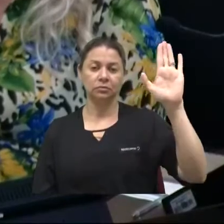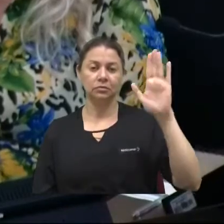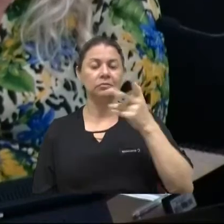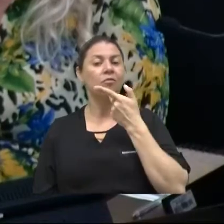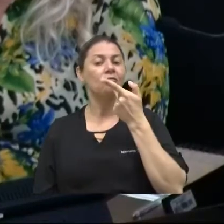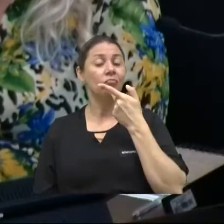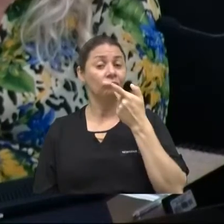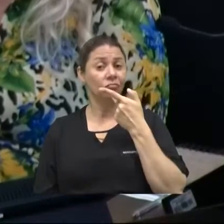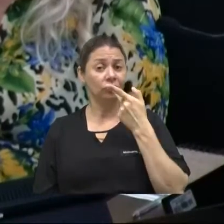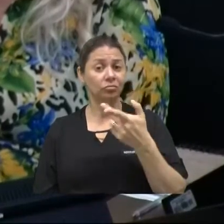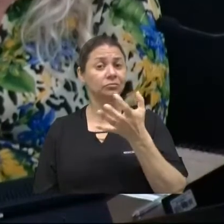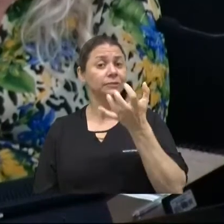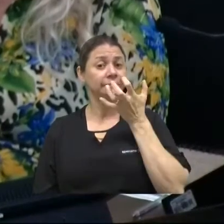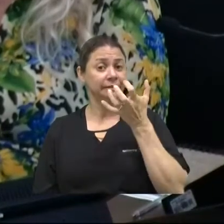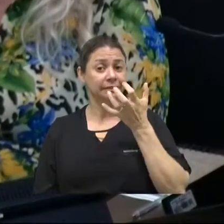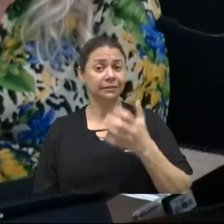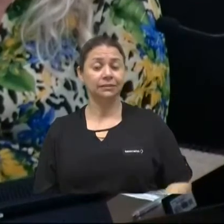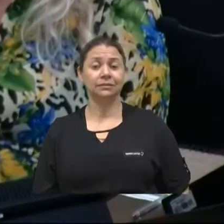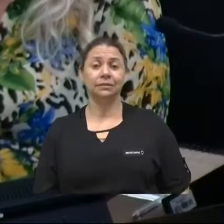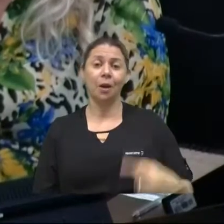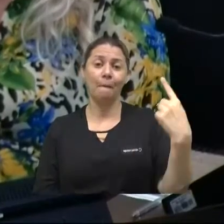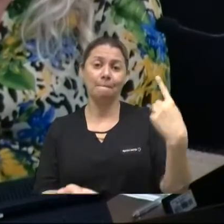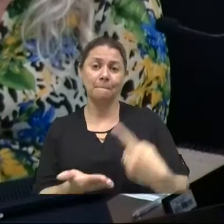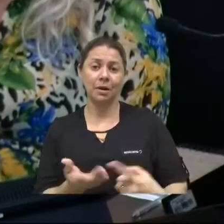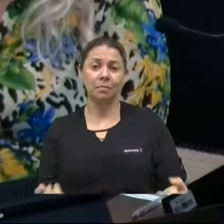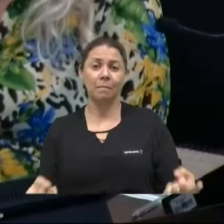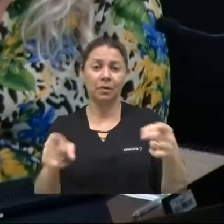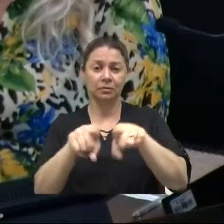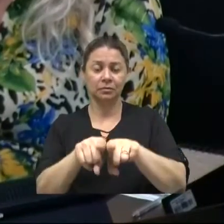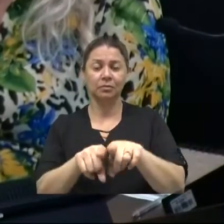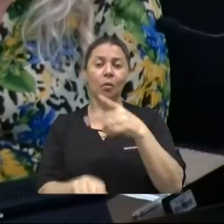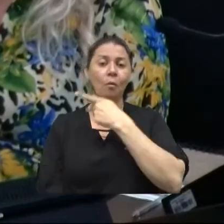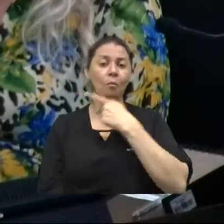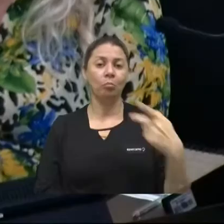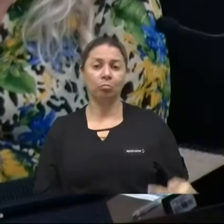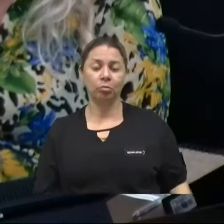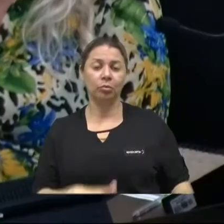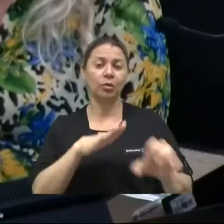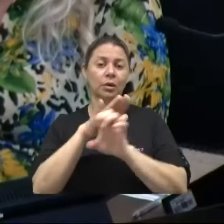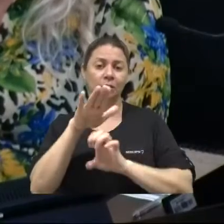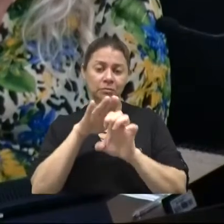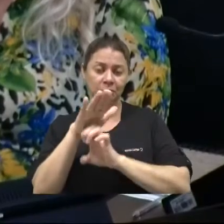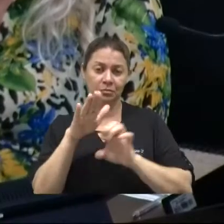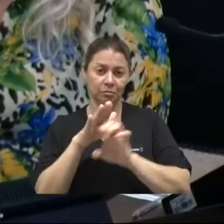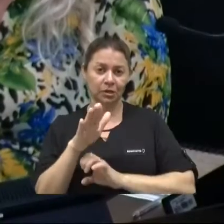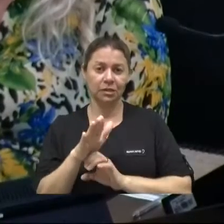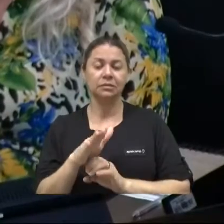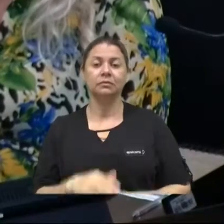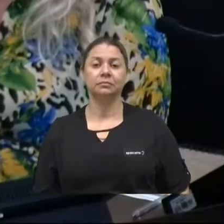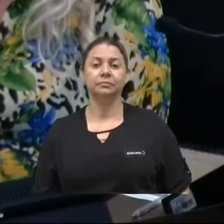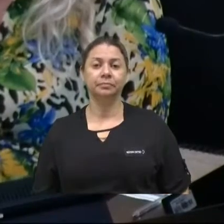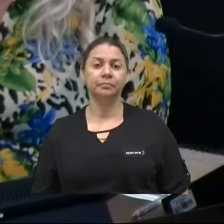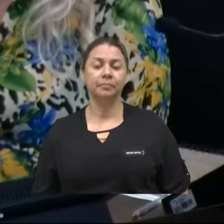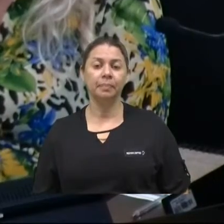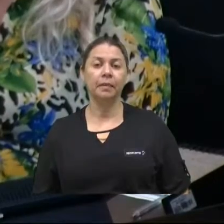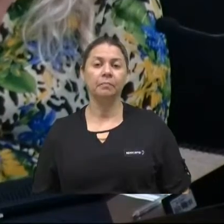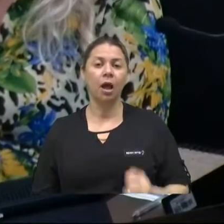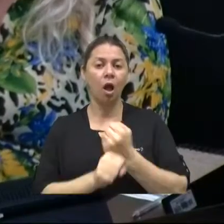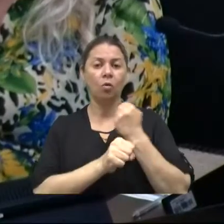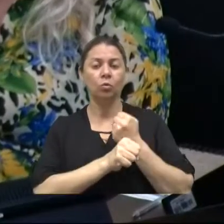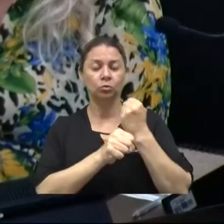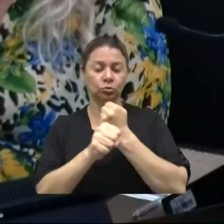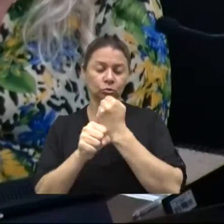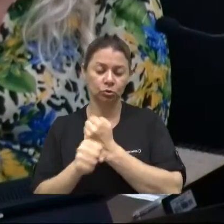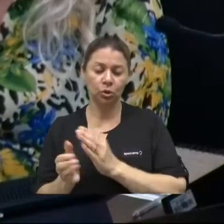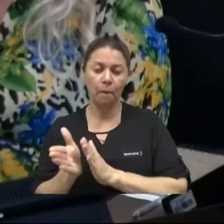intenção de firmar uma parceria público-privada para viabilizar a implantação do trem e evitar o uso do dinheiro